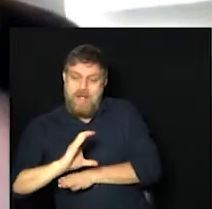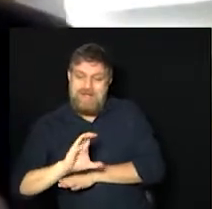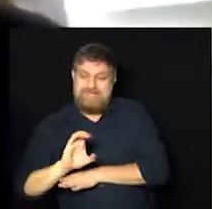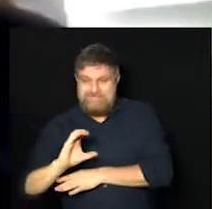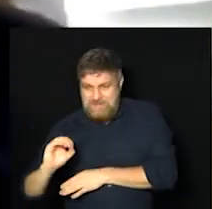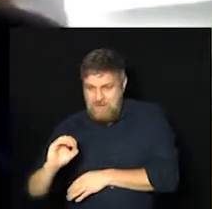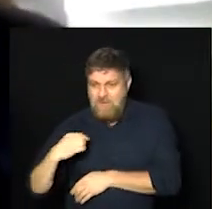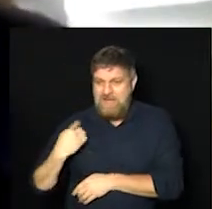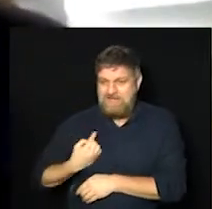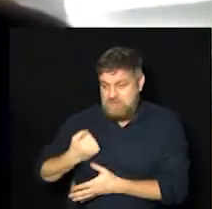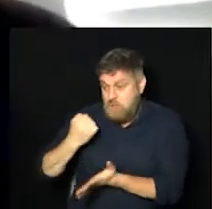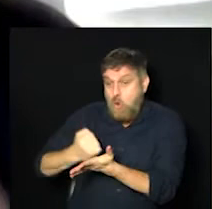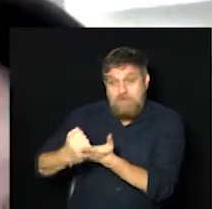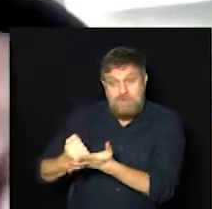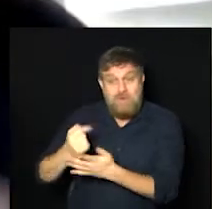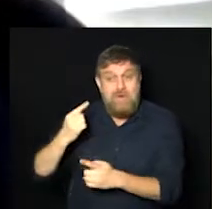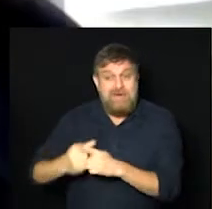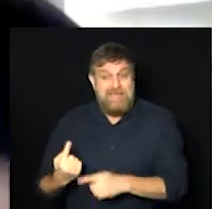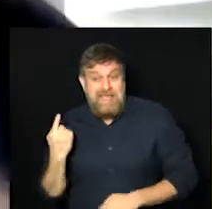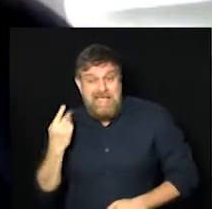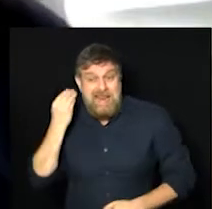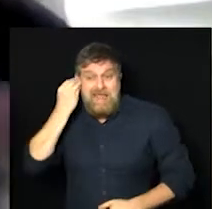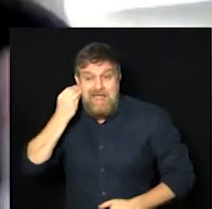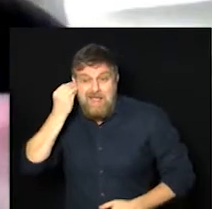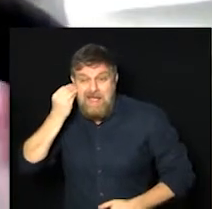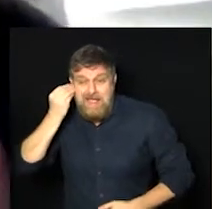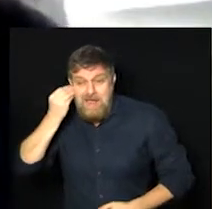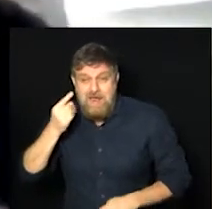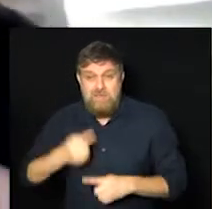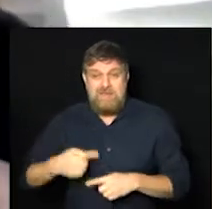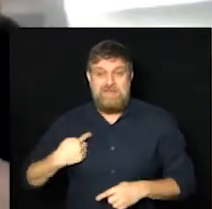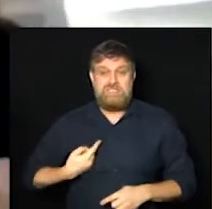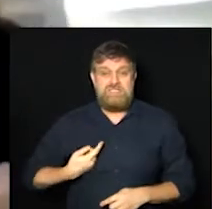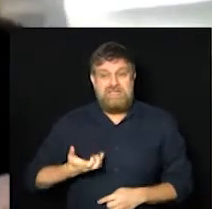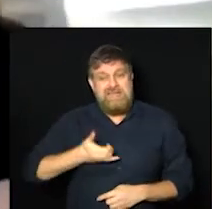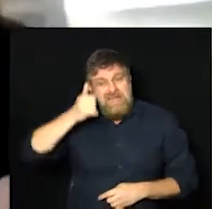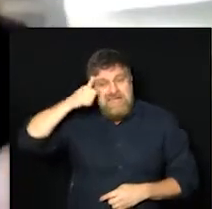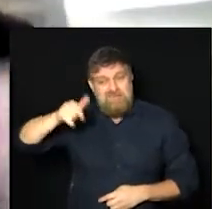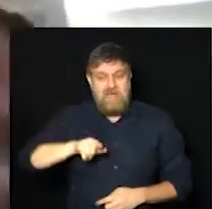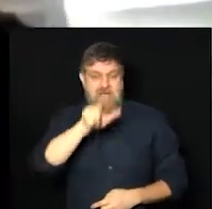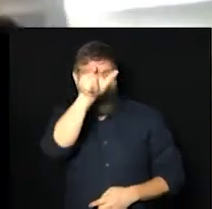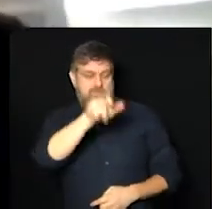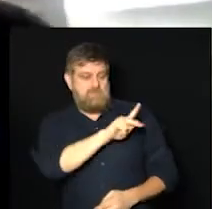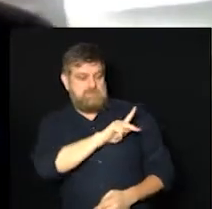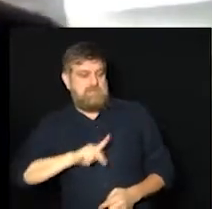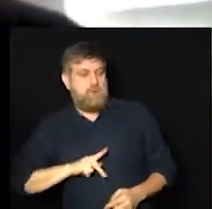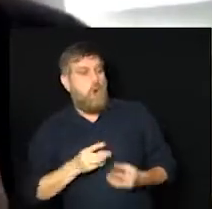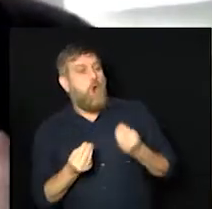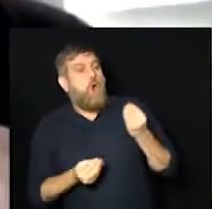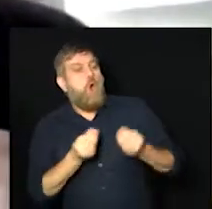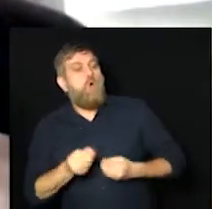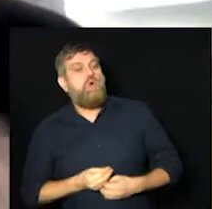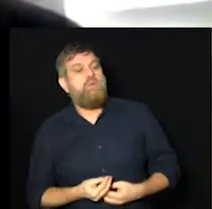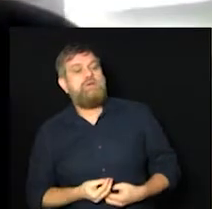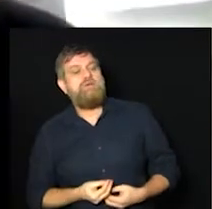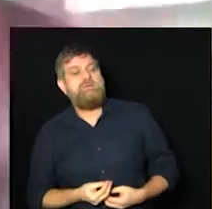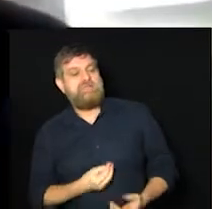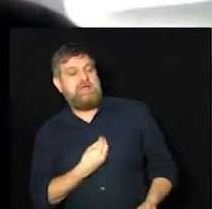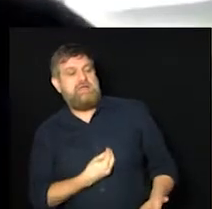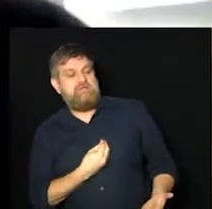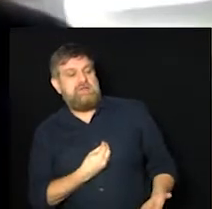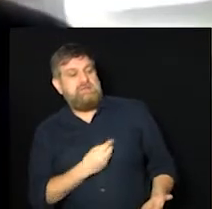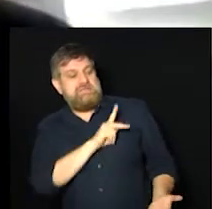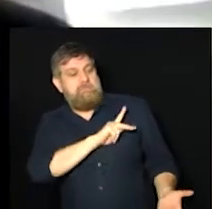como CEO. Por quê, Gabriel? Para não incorrer naquele erro que todo mundo tem. Olha, você é presidente, mas como que você vive se você